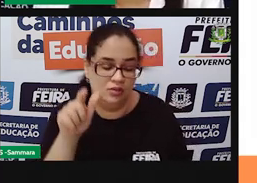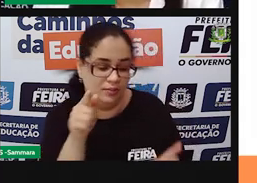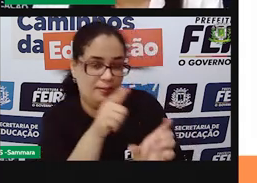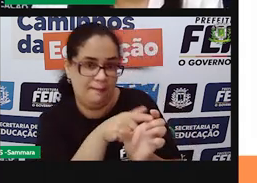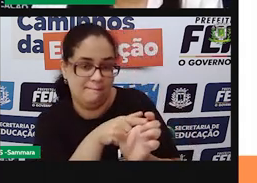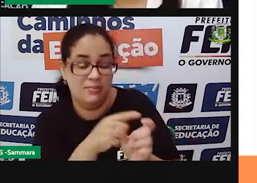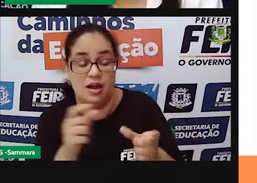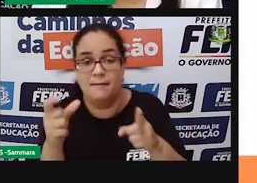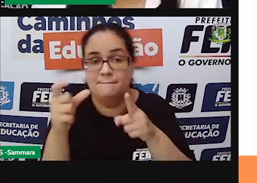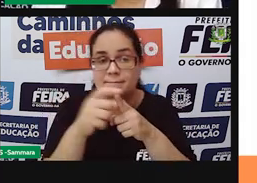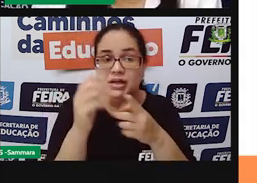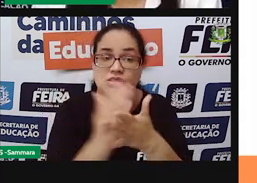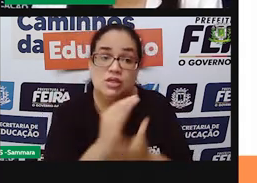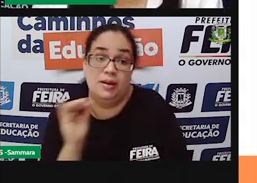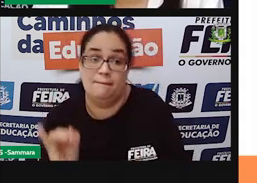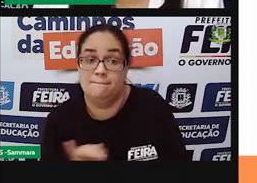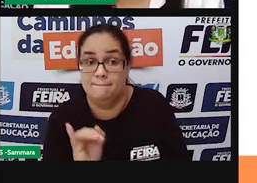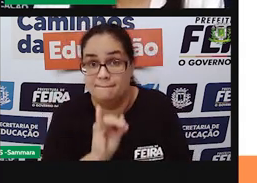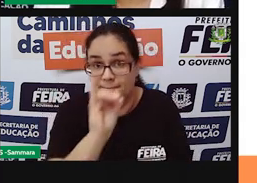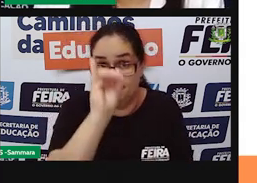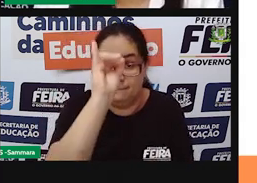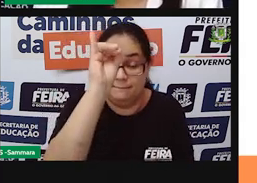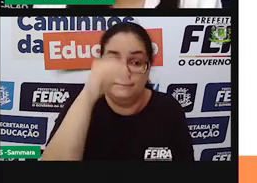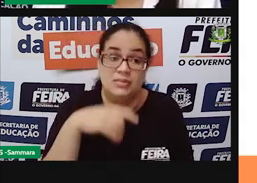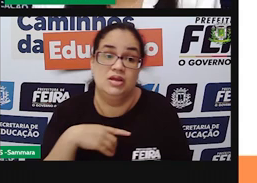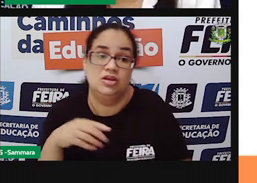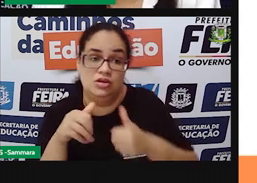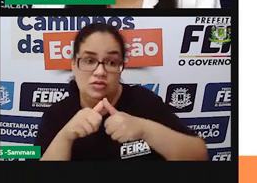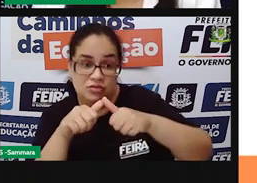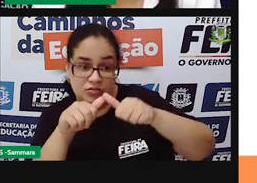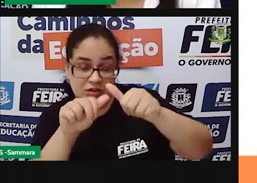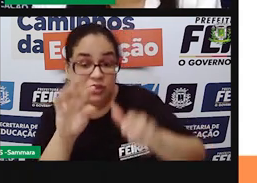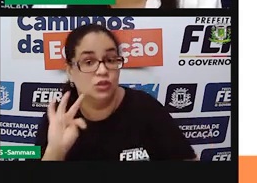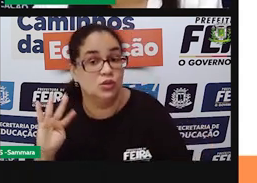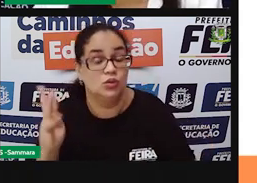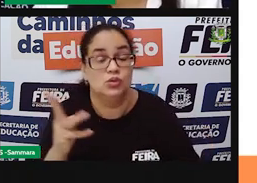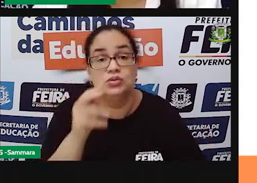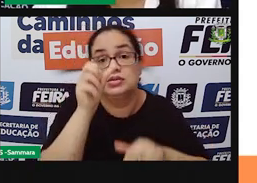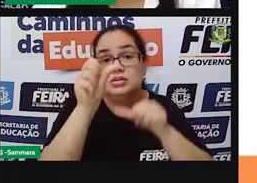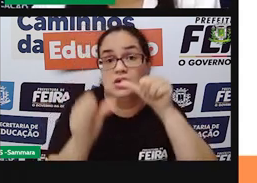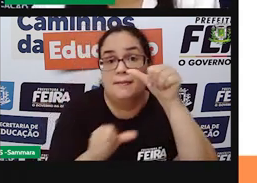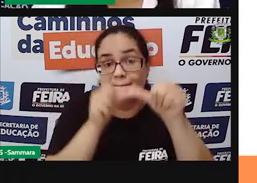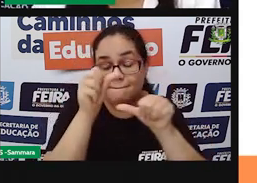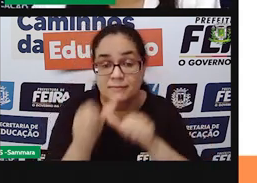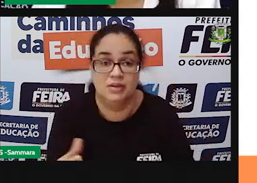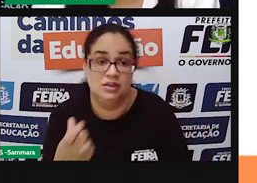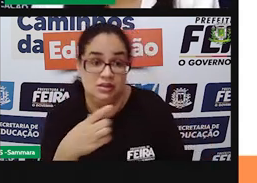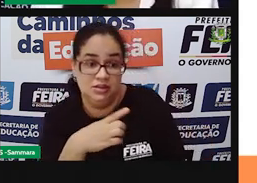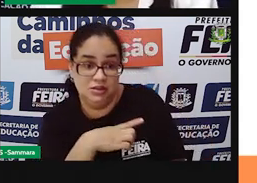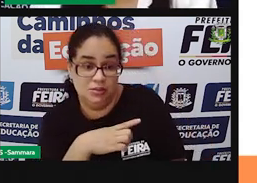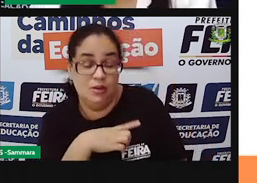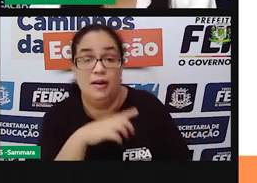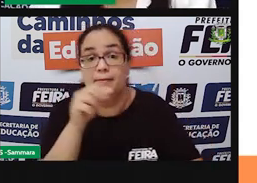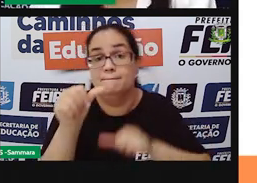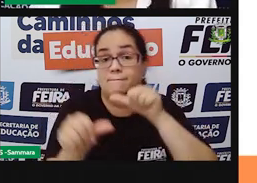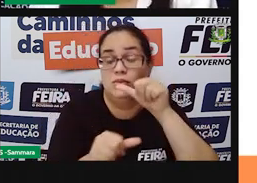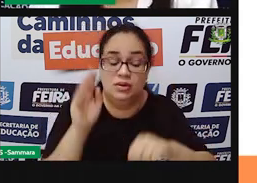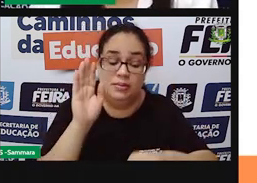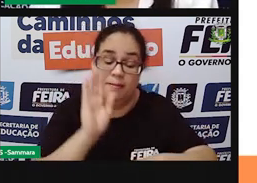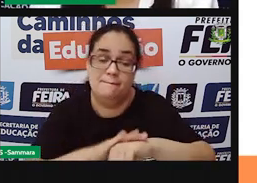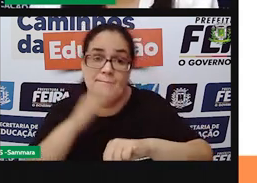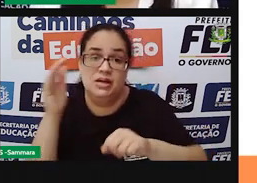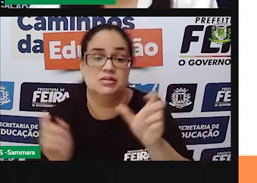da palavra, a parte que é conservada em todas as modificações que a palavra sofre, né? Quando a gente acrescenta